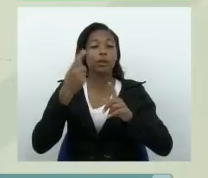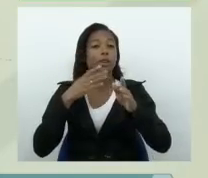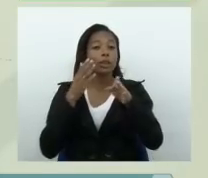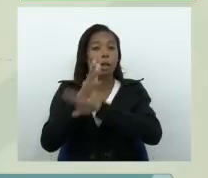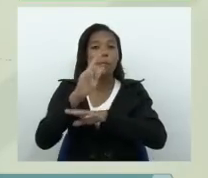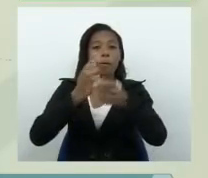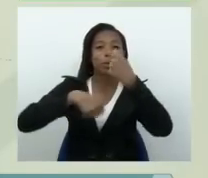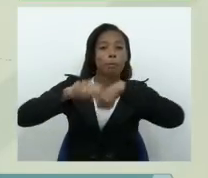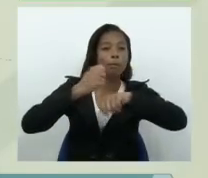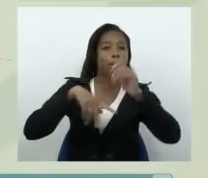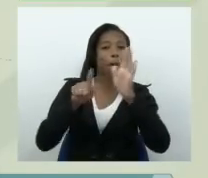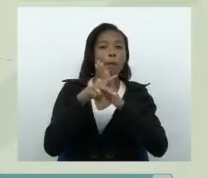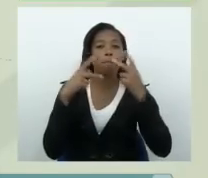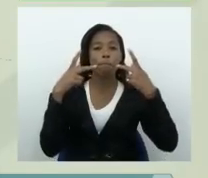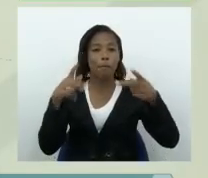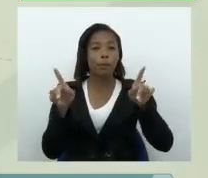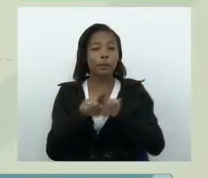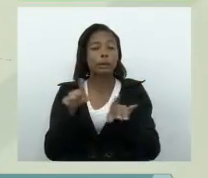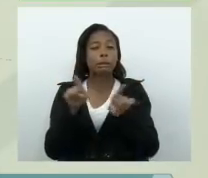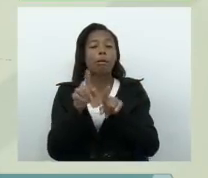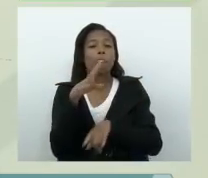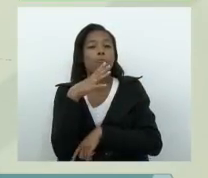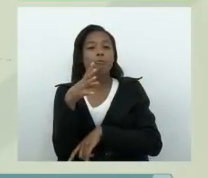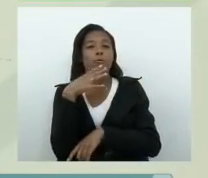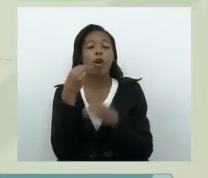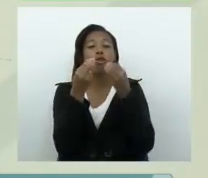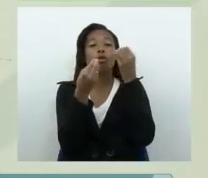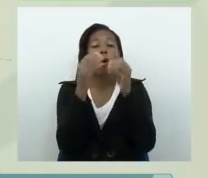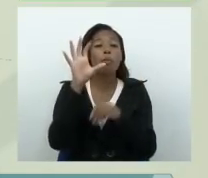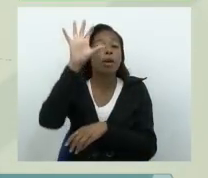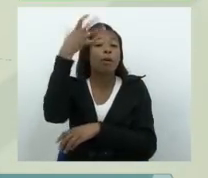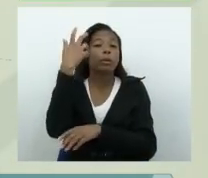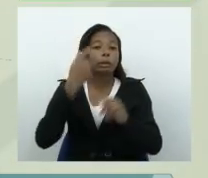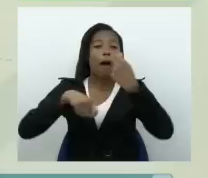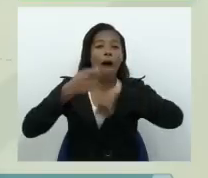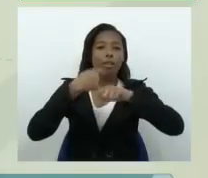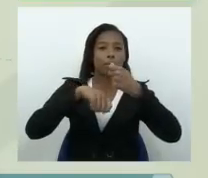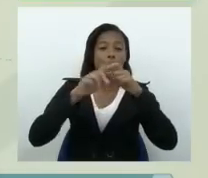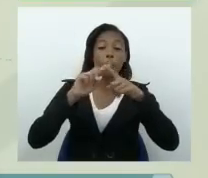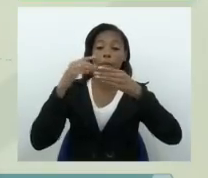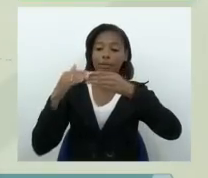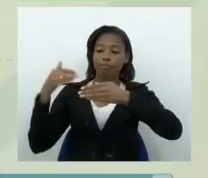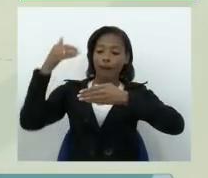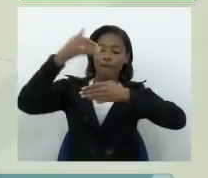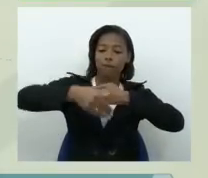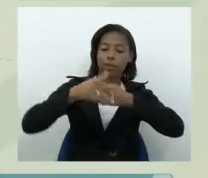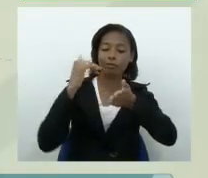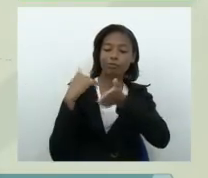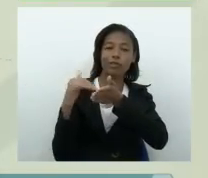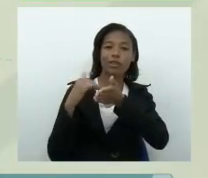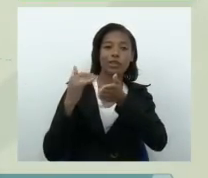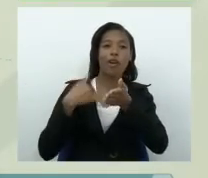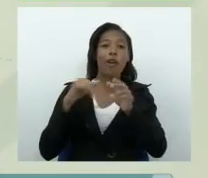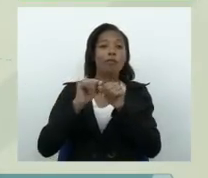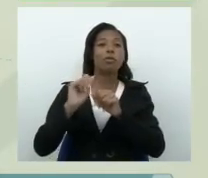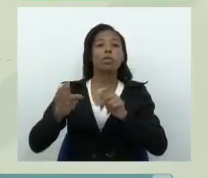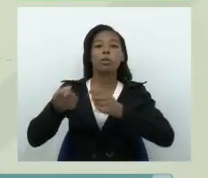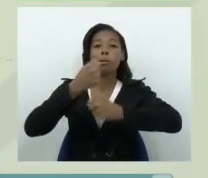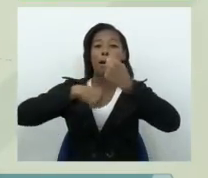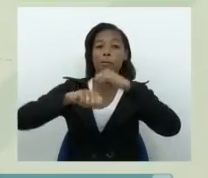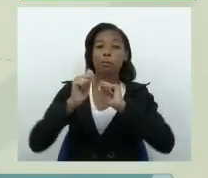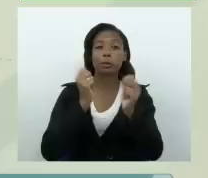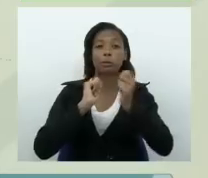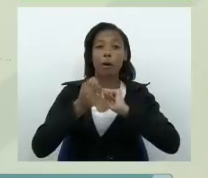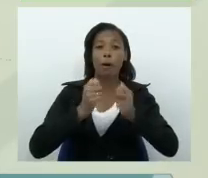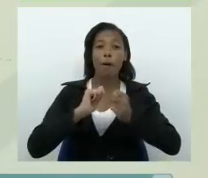administração pública e possa conhecer a máquina da administração. À frente da secretaria, fiz uma economia